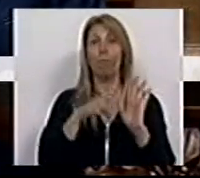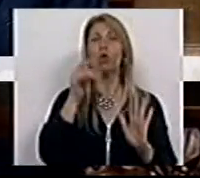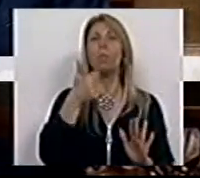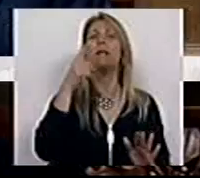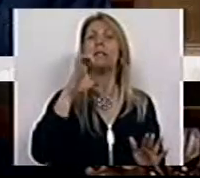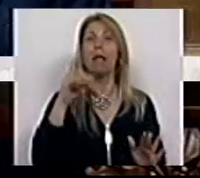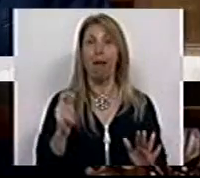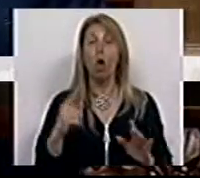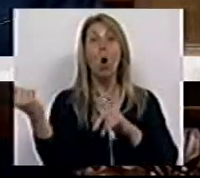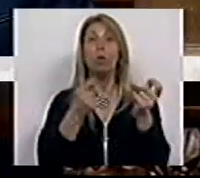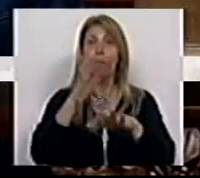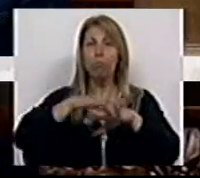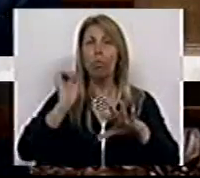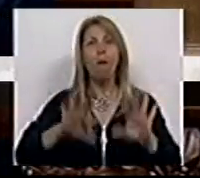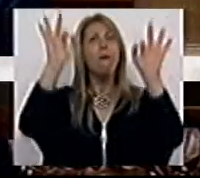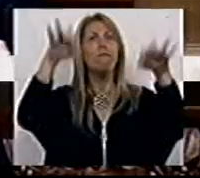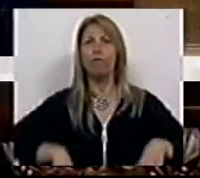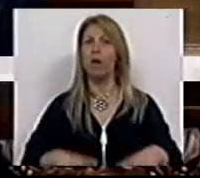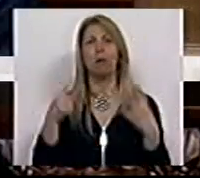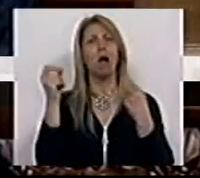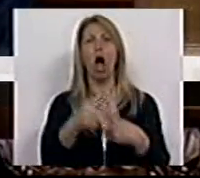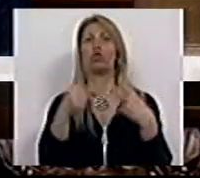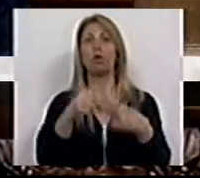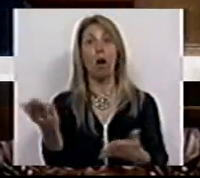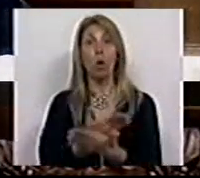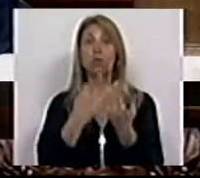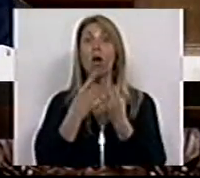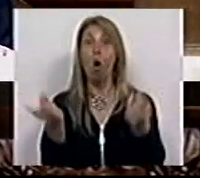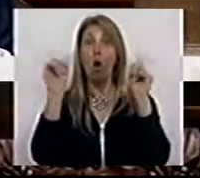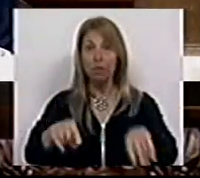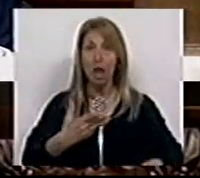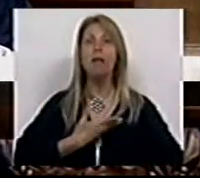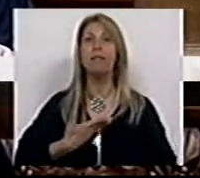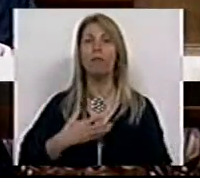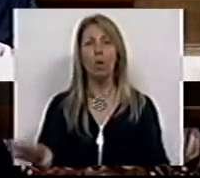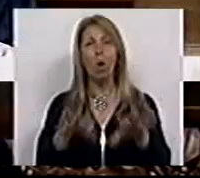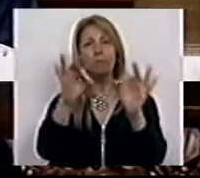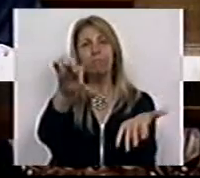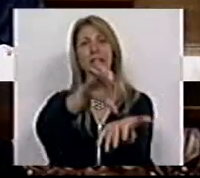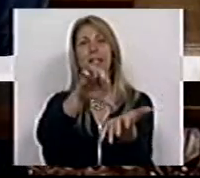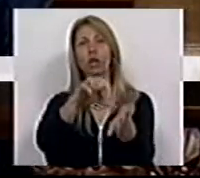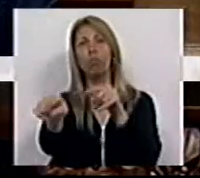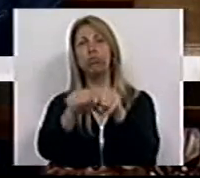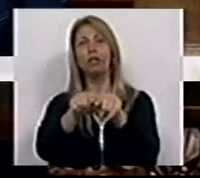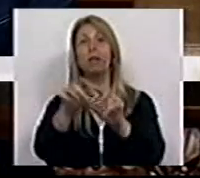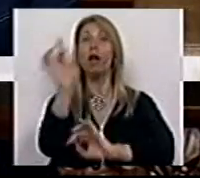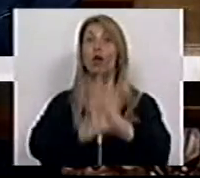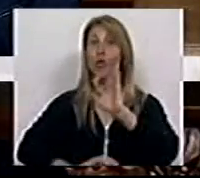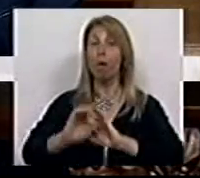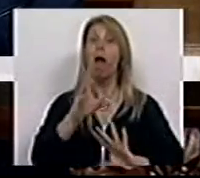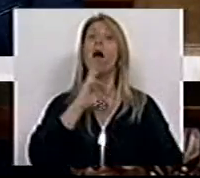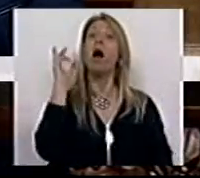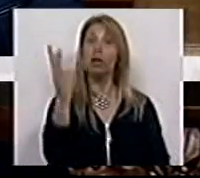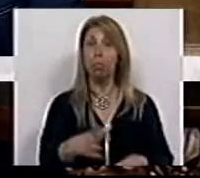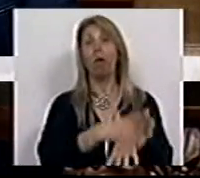sobre o fim da austeridade e a renegociação da dívida ficou no centro da política europeia. A resposta, tardia é certo,